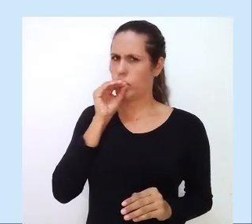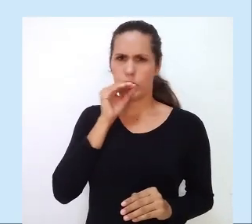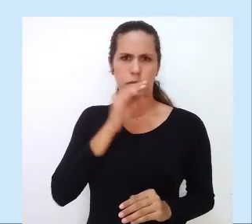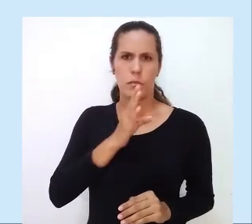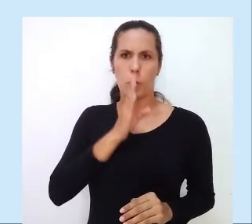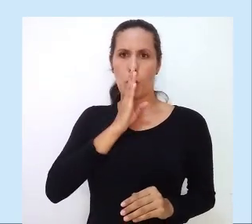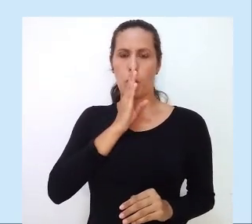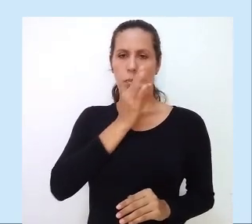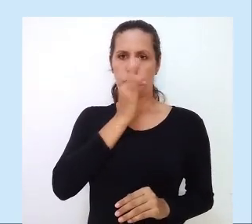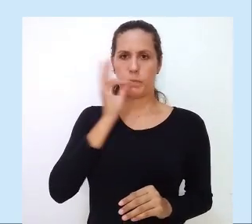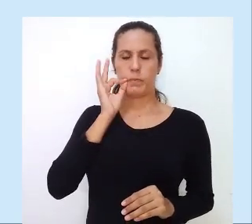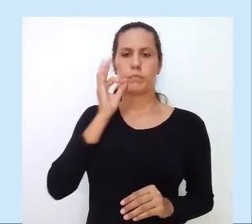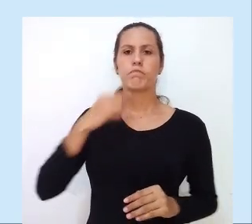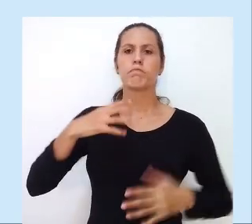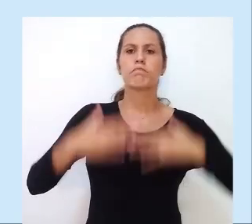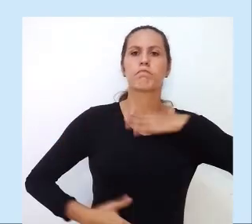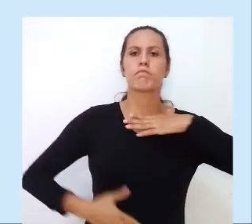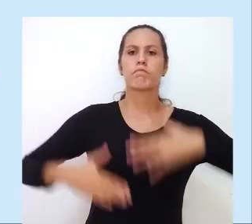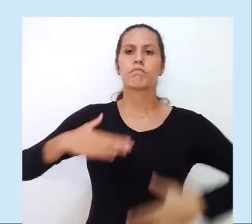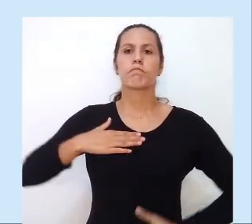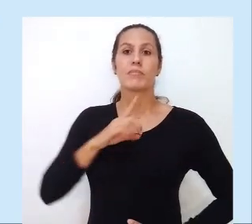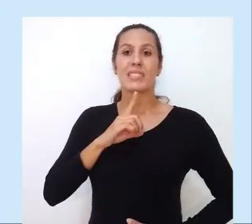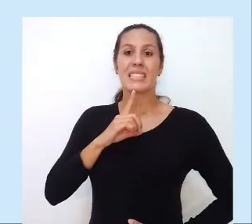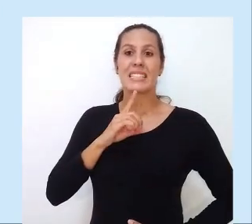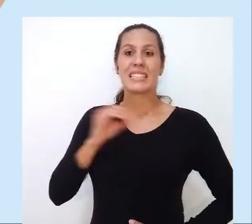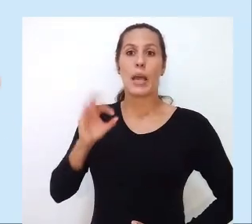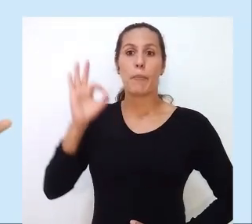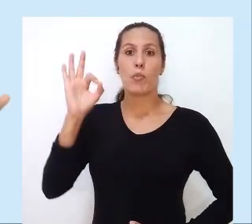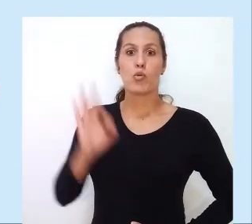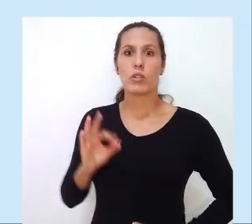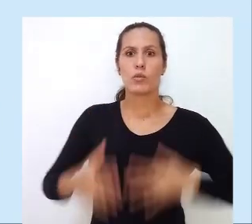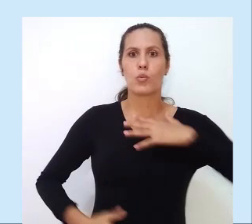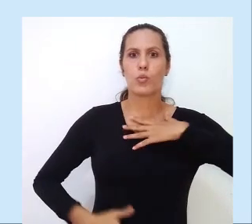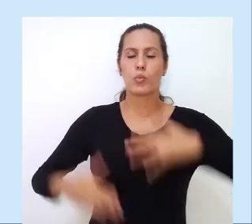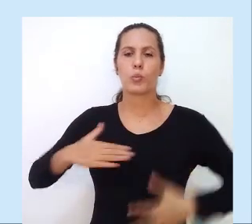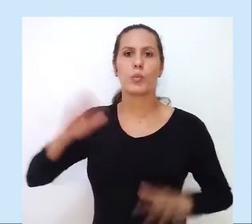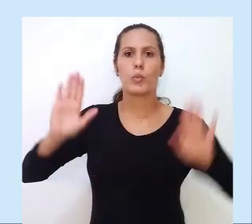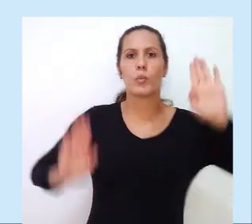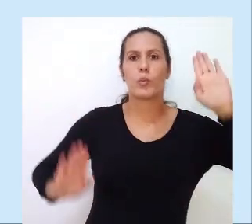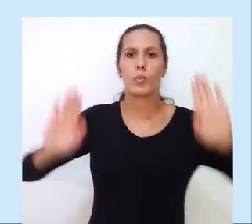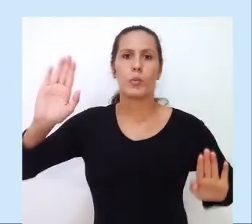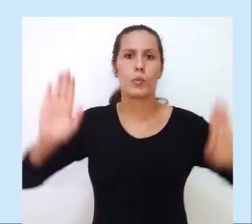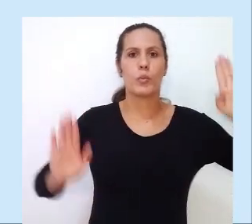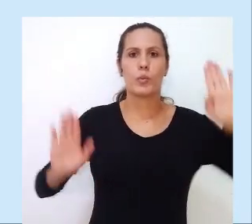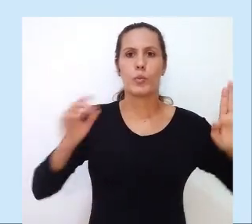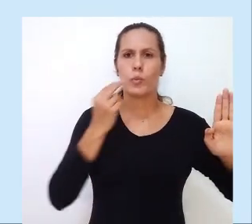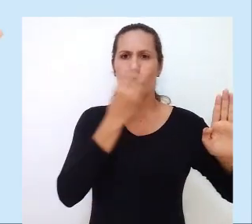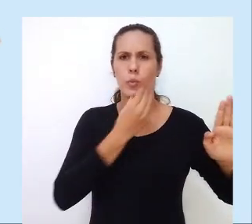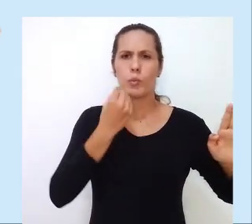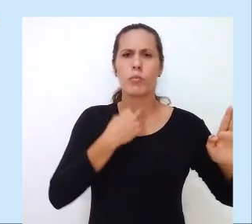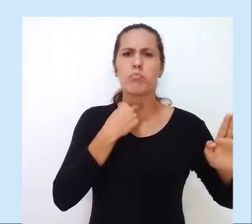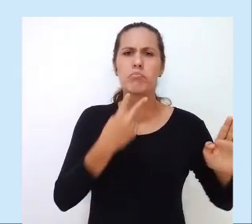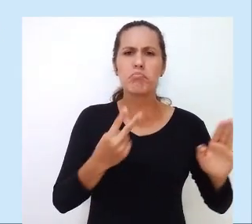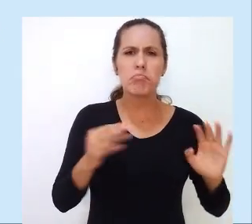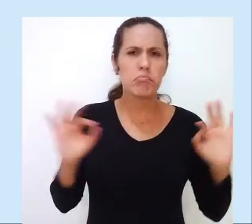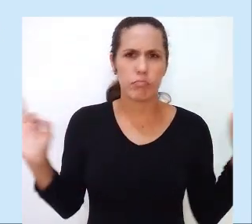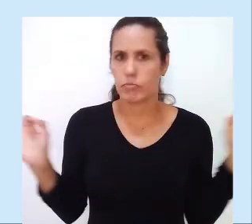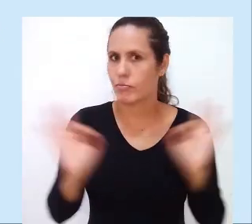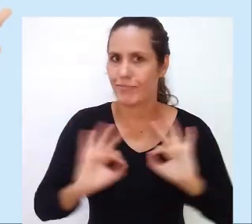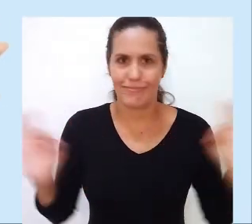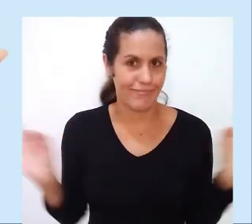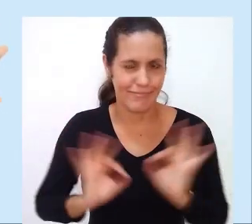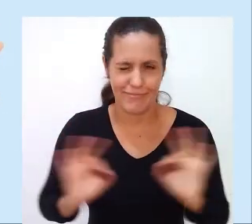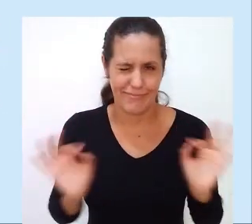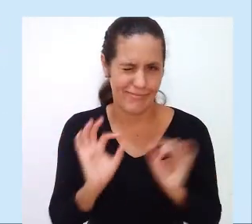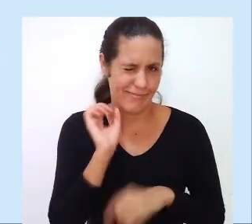ator ele utiliza 100%, né, o seu corpo. A mímica ela não traz falas para o